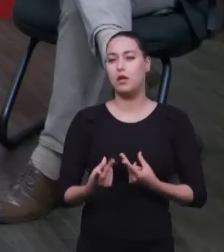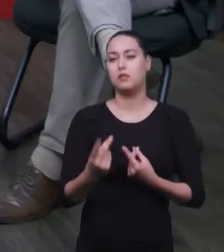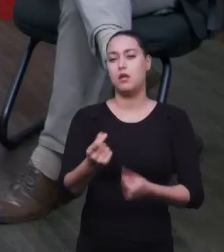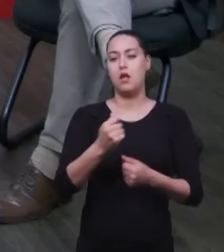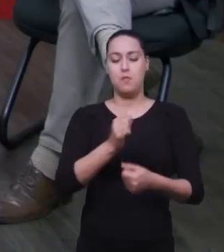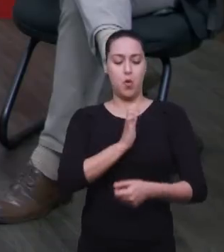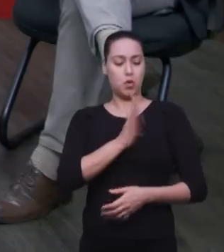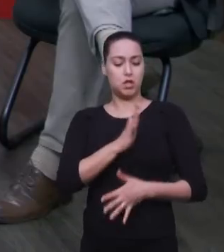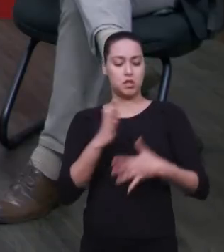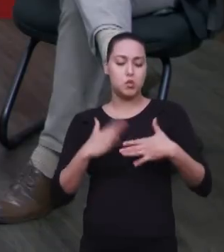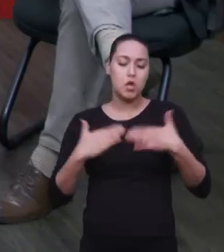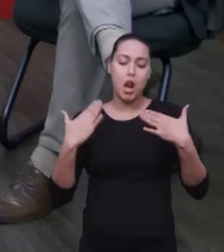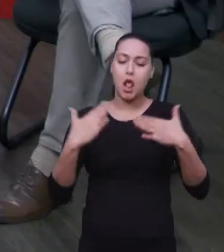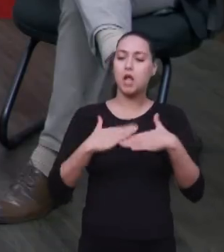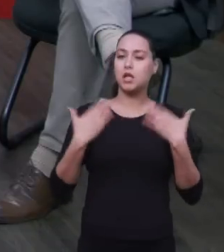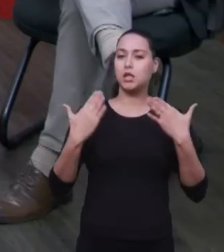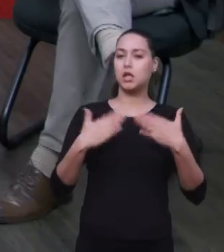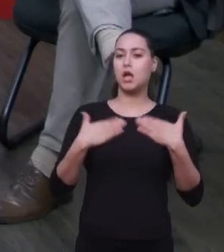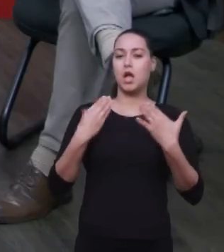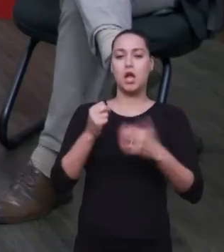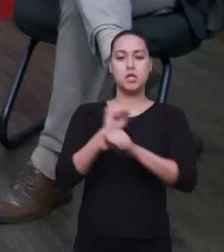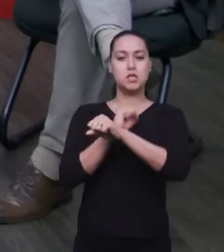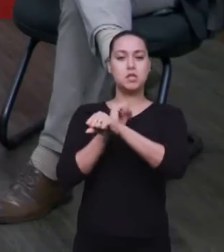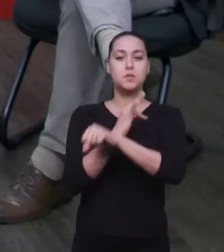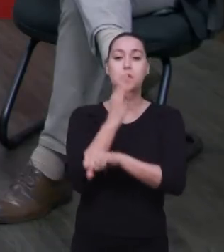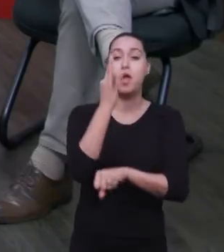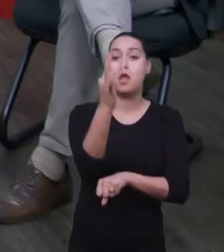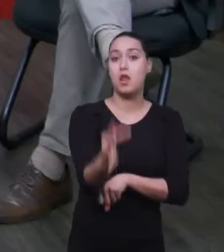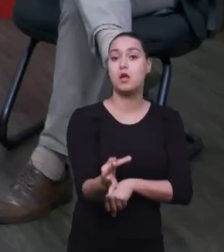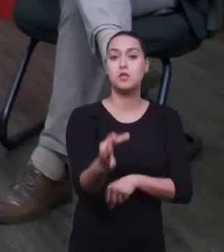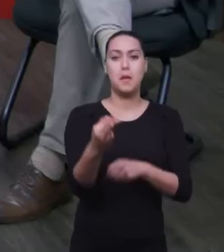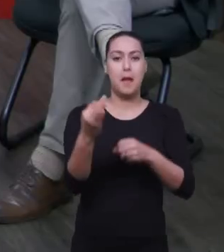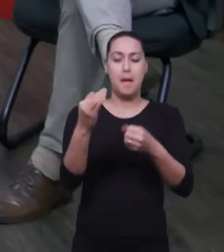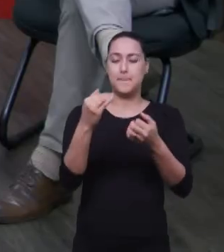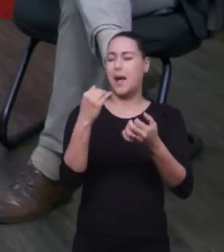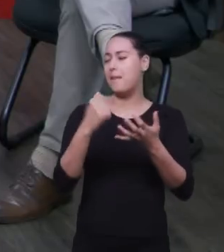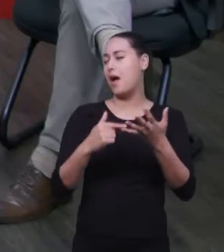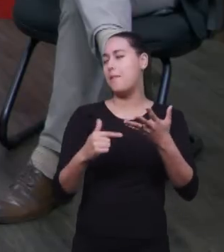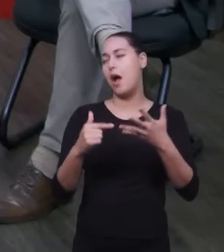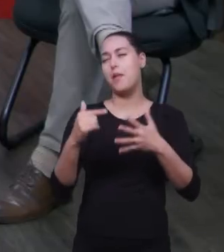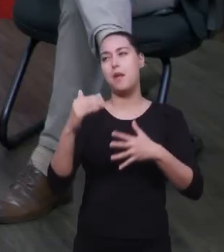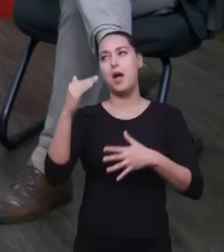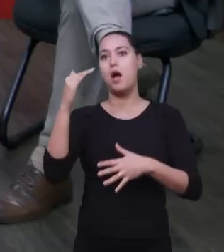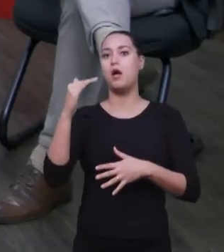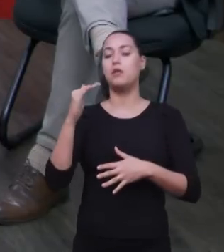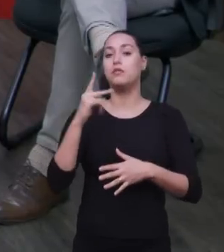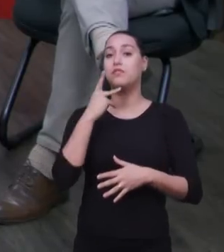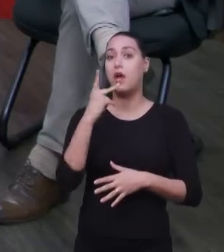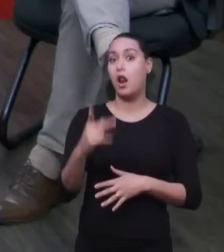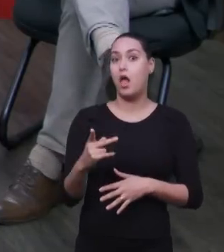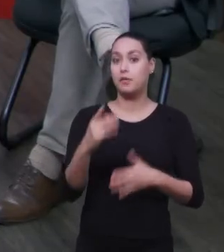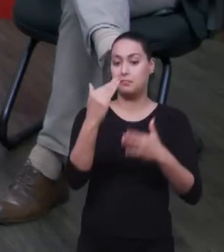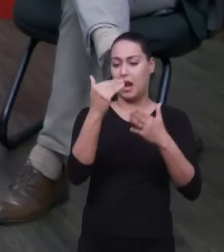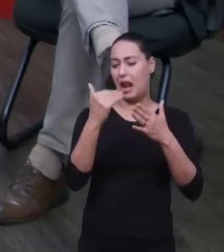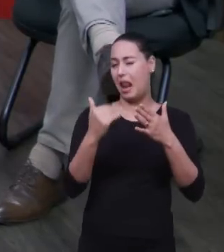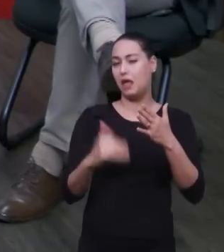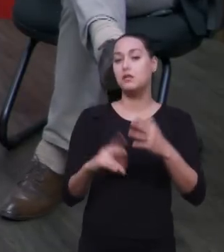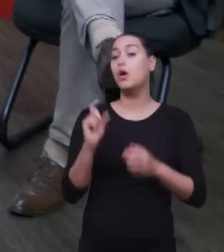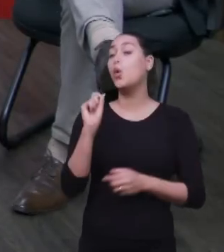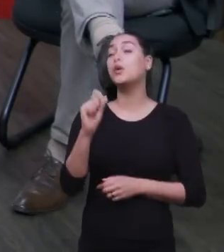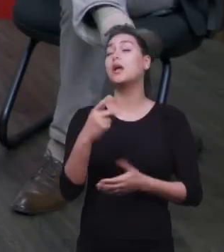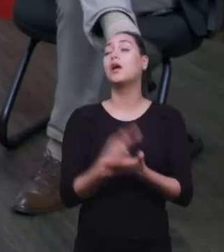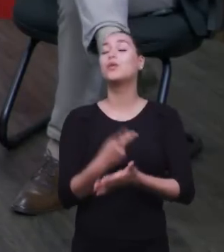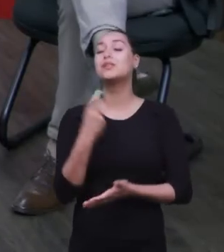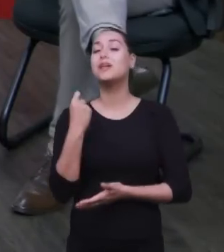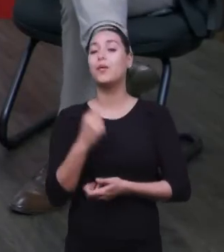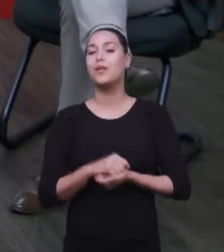eterna, ele encheu meu coração de alegria, ele me deu esperança. E fui falando com ele, aí aconteceu um fenômeno com ele naquela